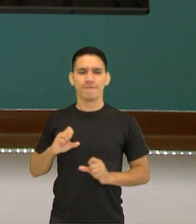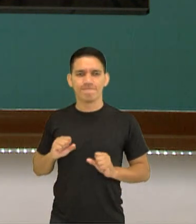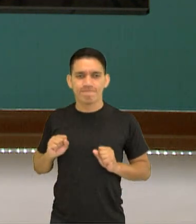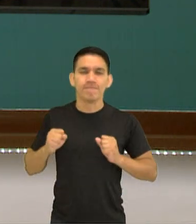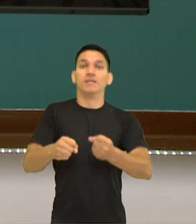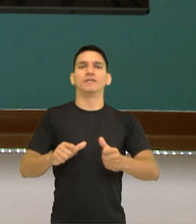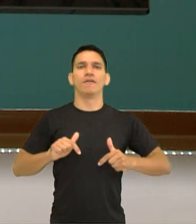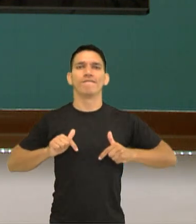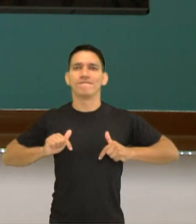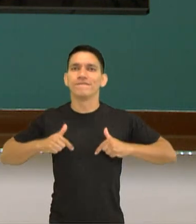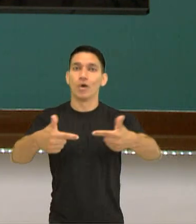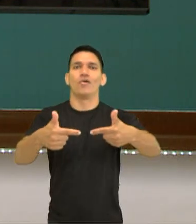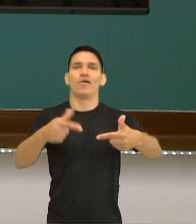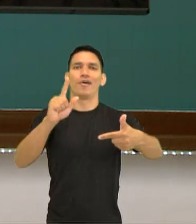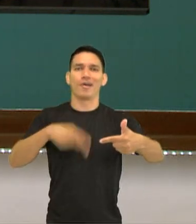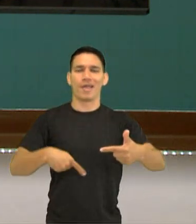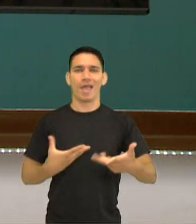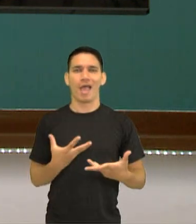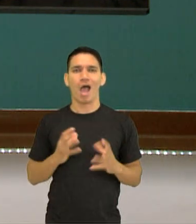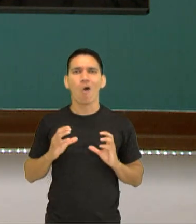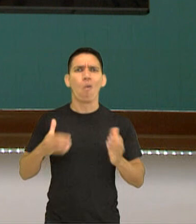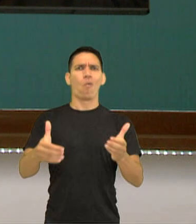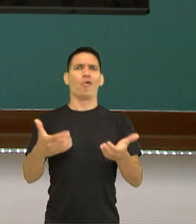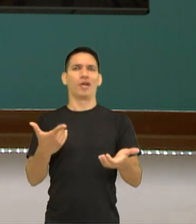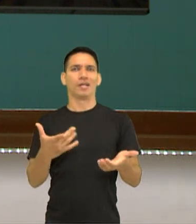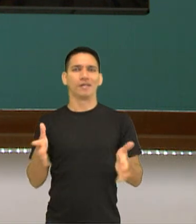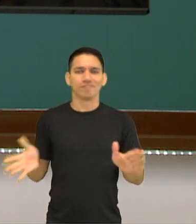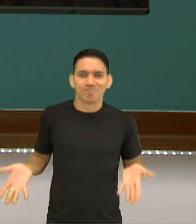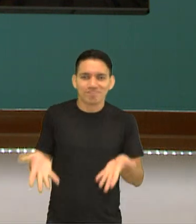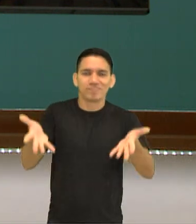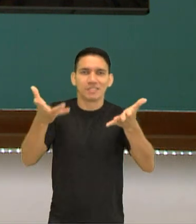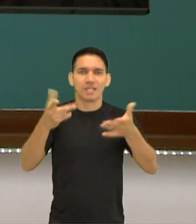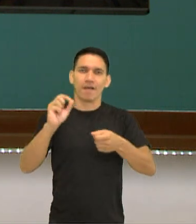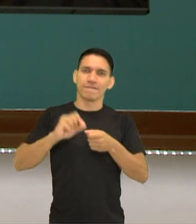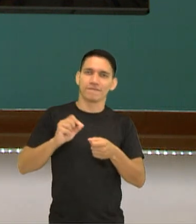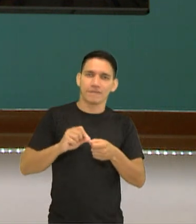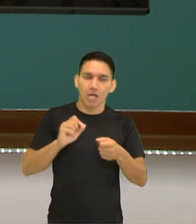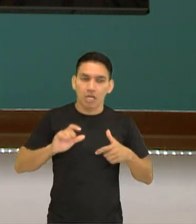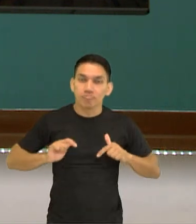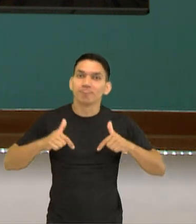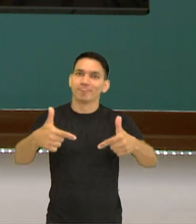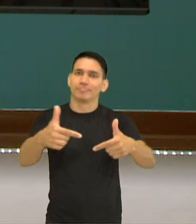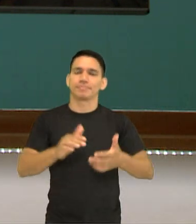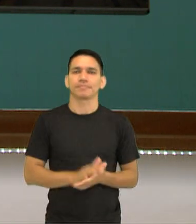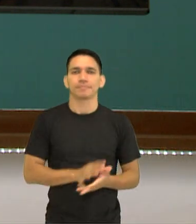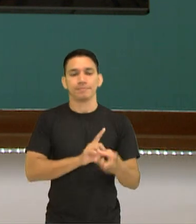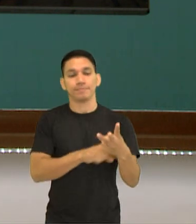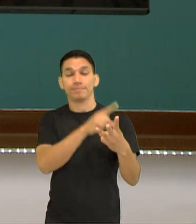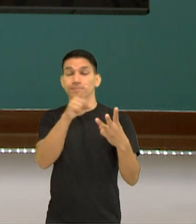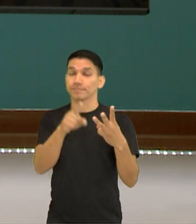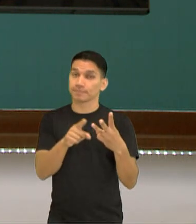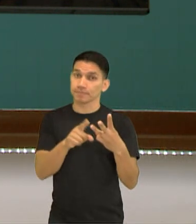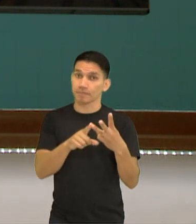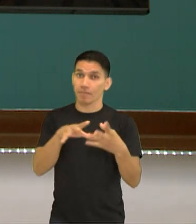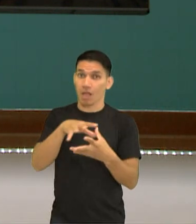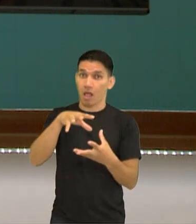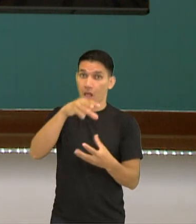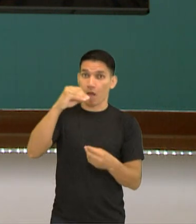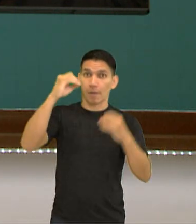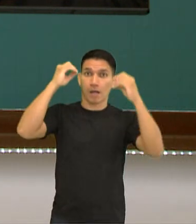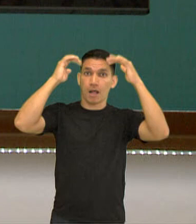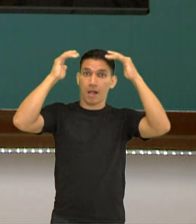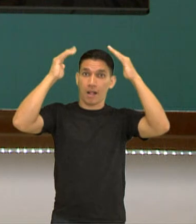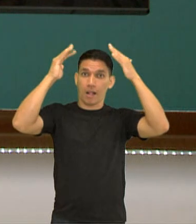impulso, aquela coragem, tá? Que leva as pessoas à ação. A alma racional está